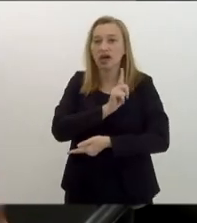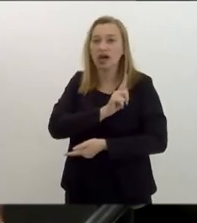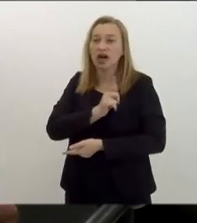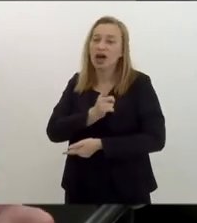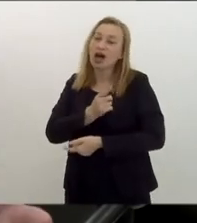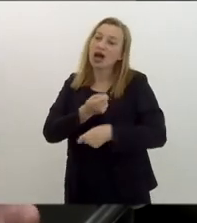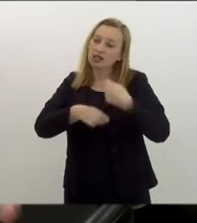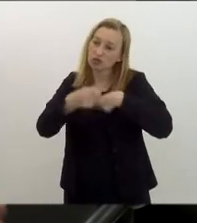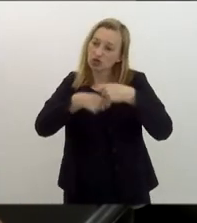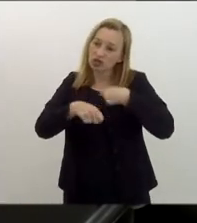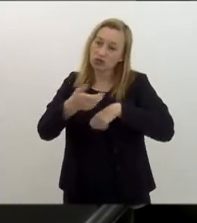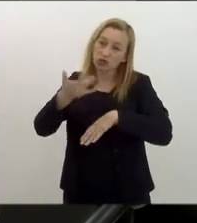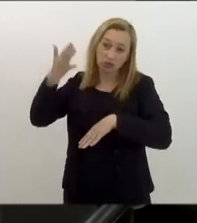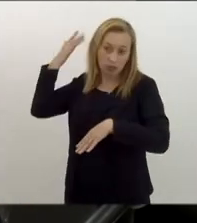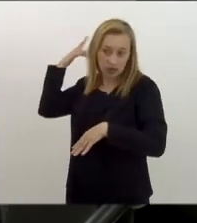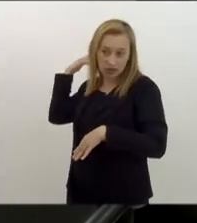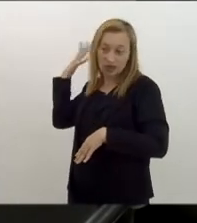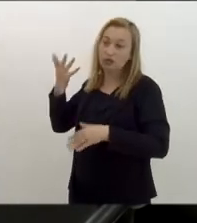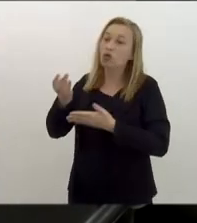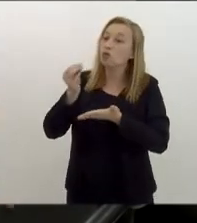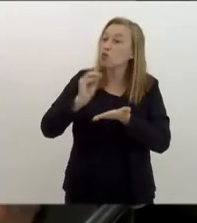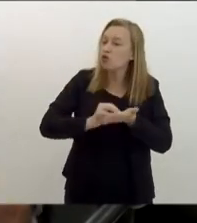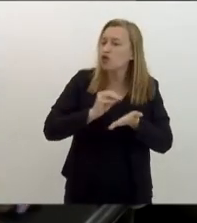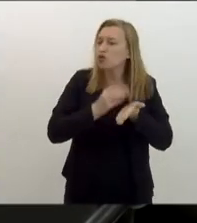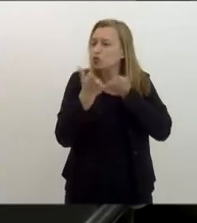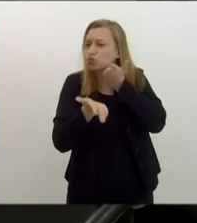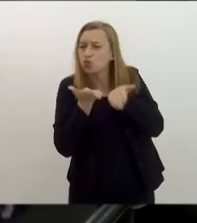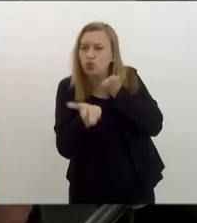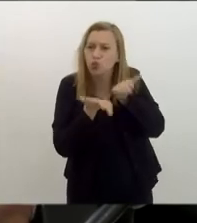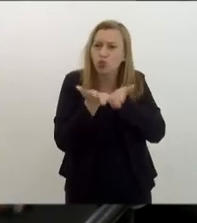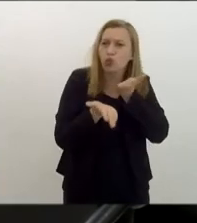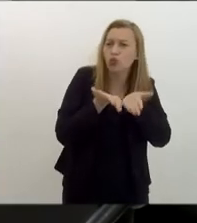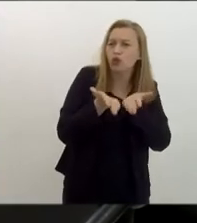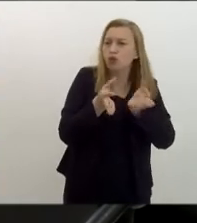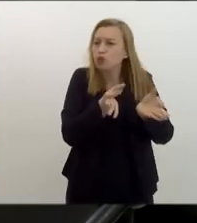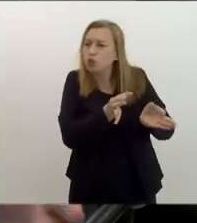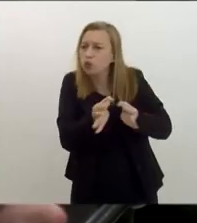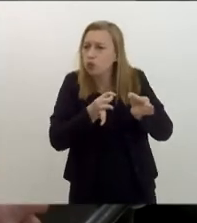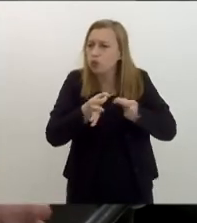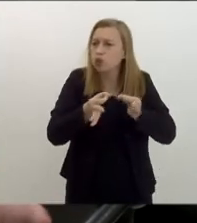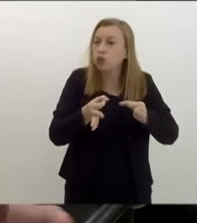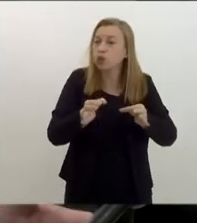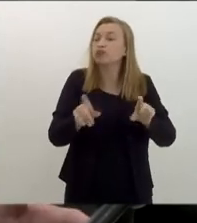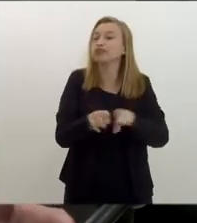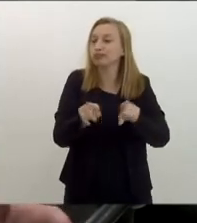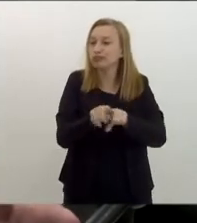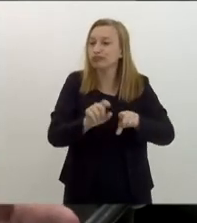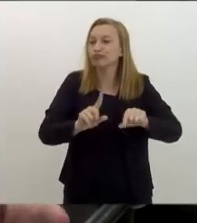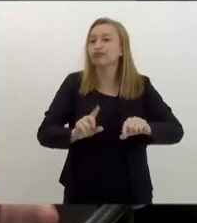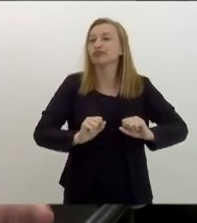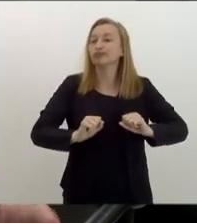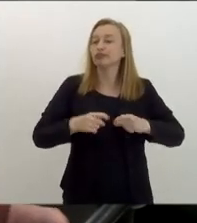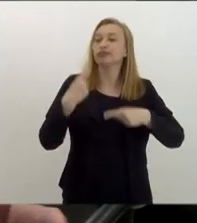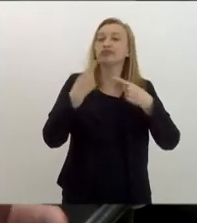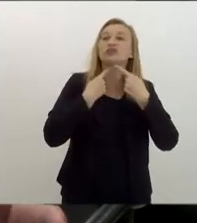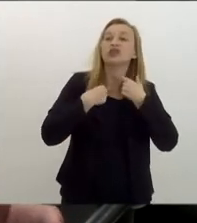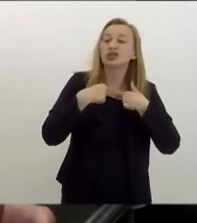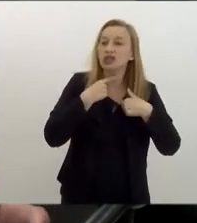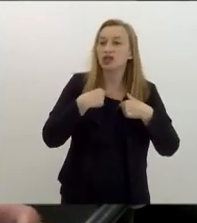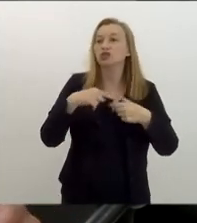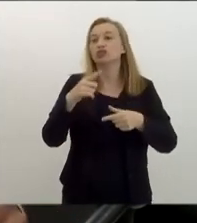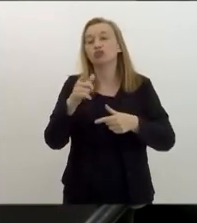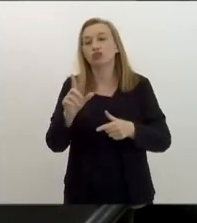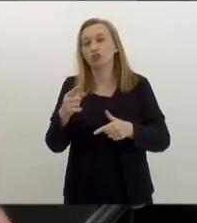anteriores principalmente por falta de cuidado falta de zelo e até de vontade política de